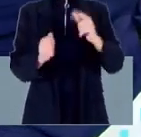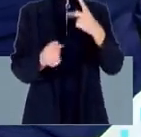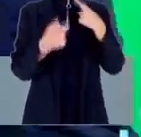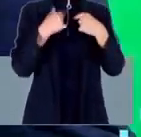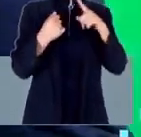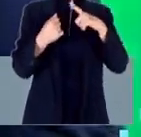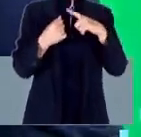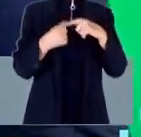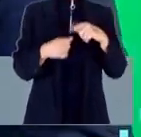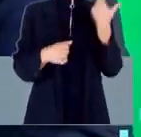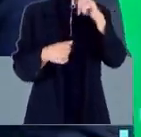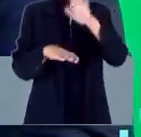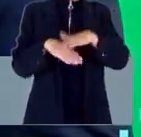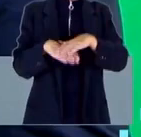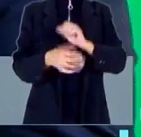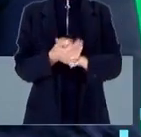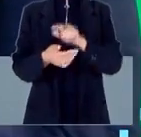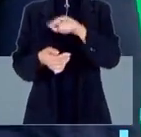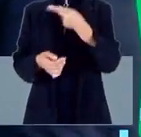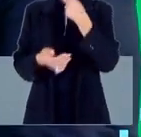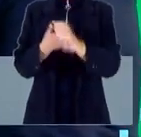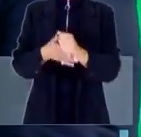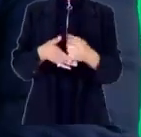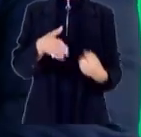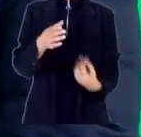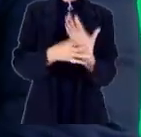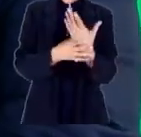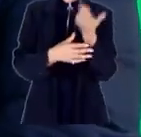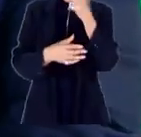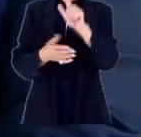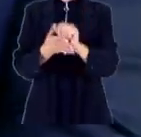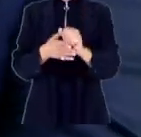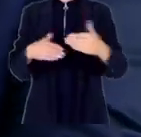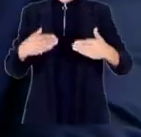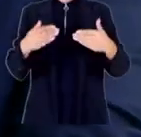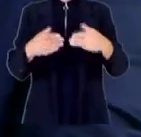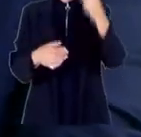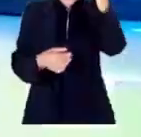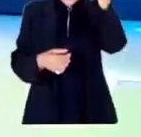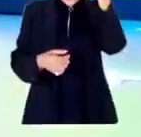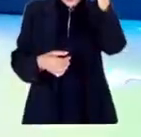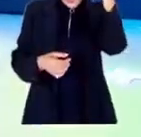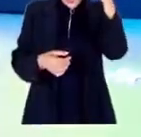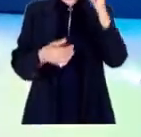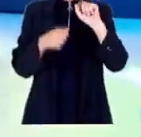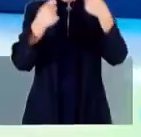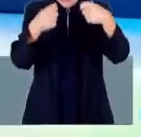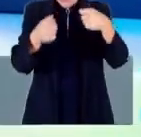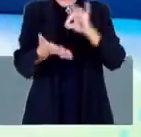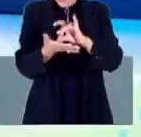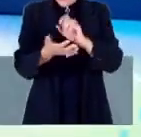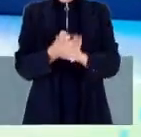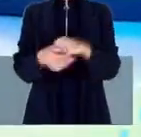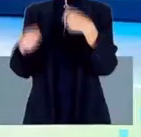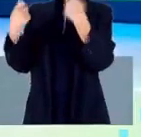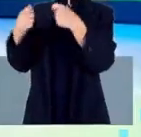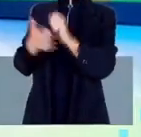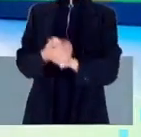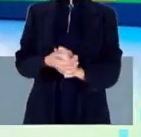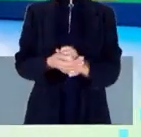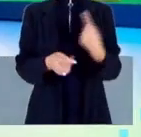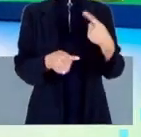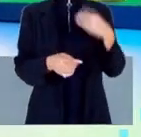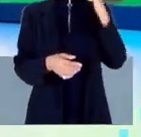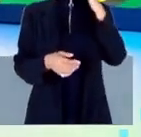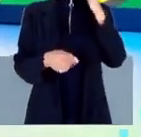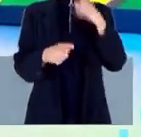aos senhores que vai recriar o ministério da cultura tem necessidade de nós temos o ministério da cultura tem sabe porque